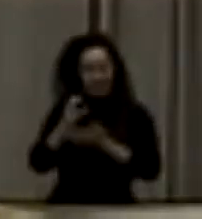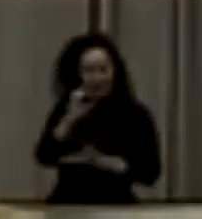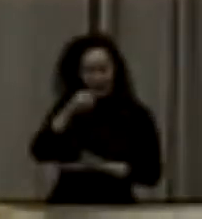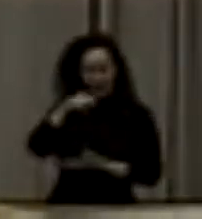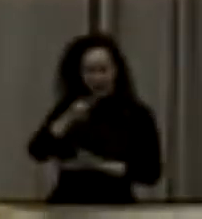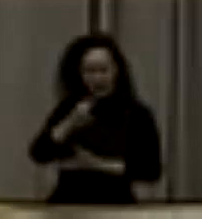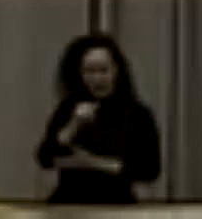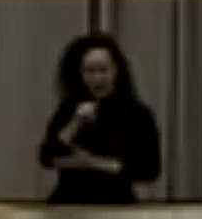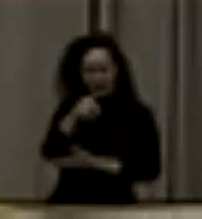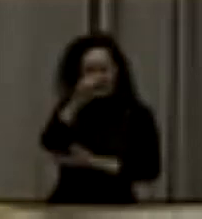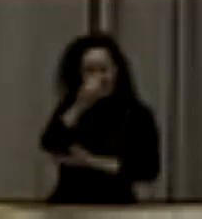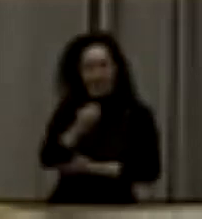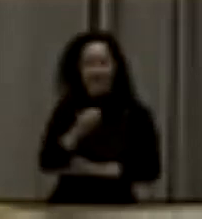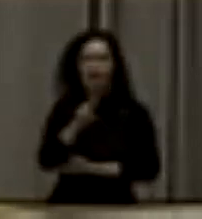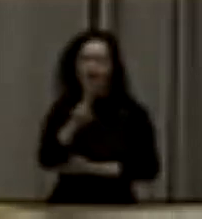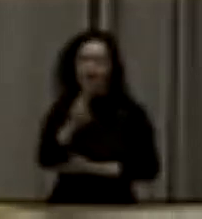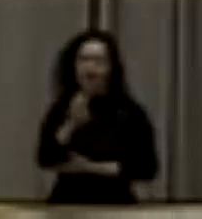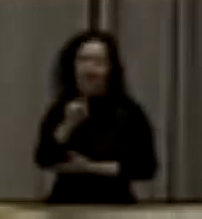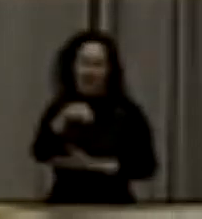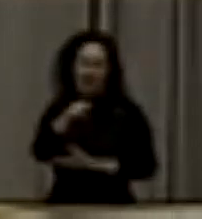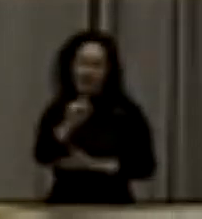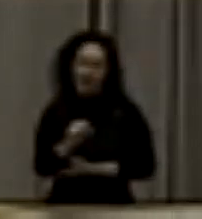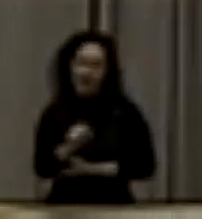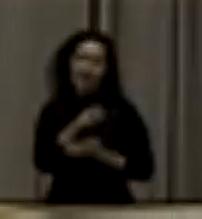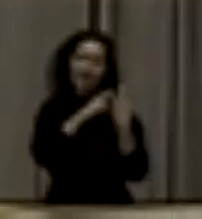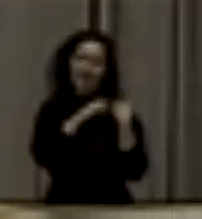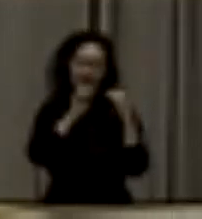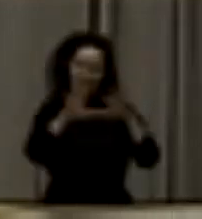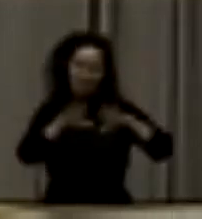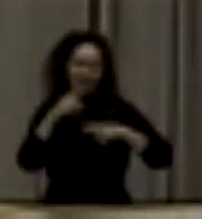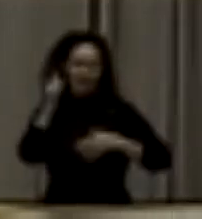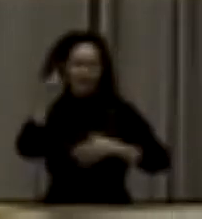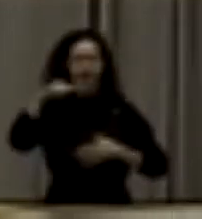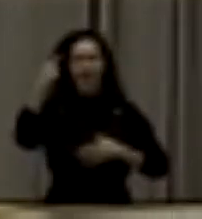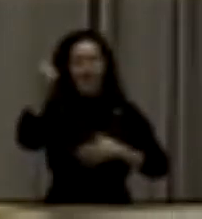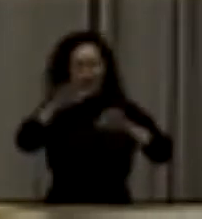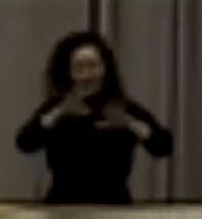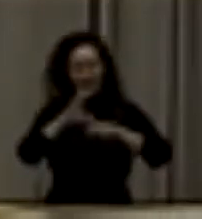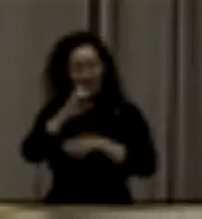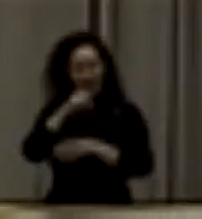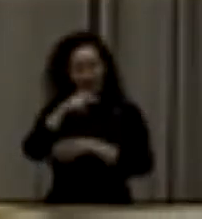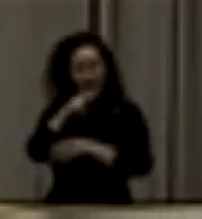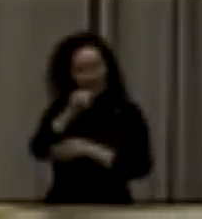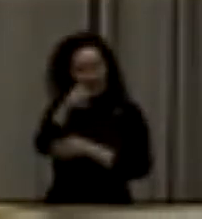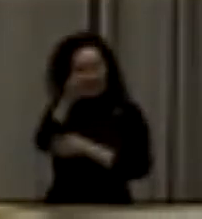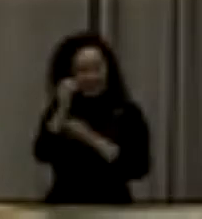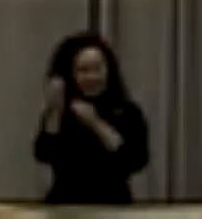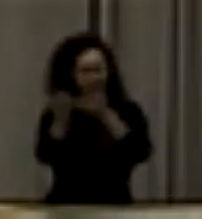Conceição Rezende, que vai ser a moderadora da próxima mesa. Conceição?